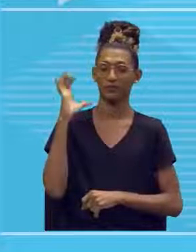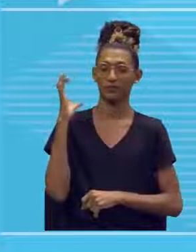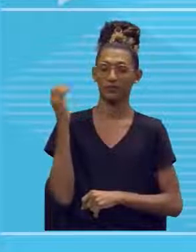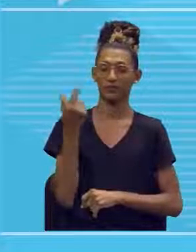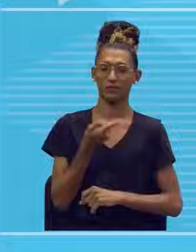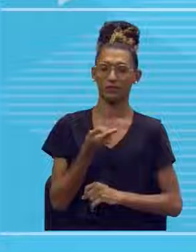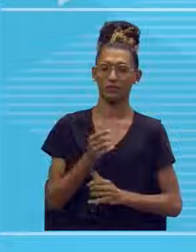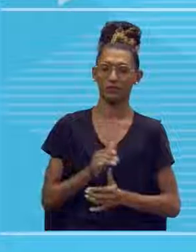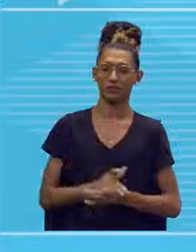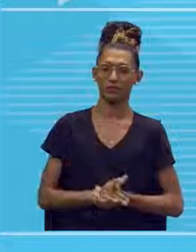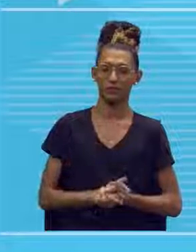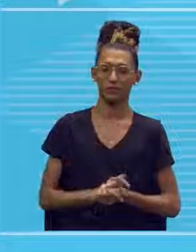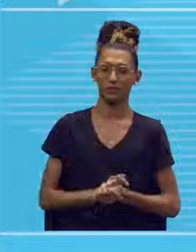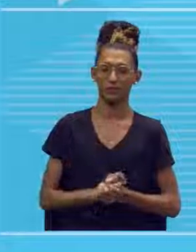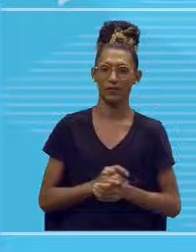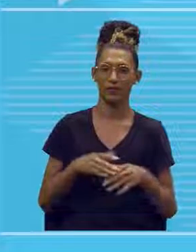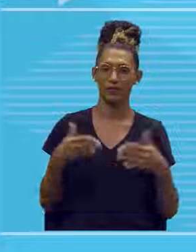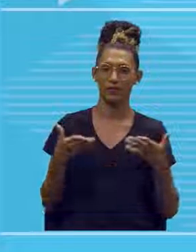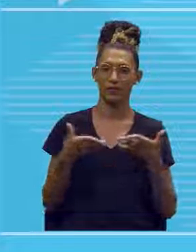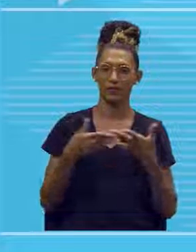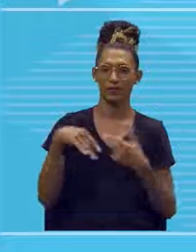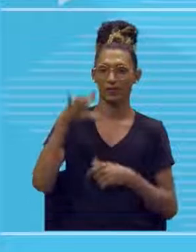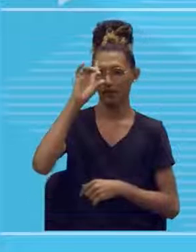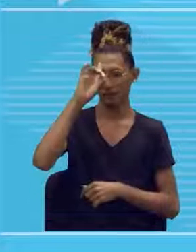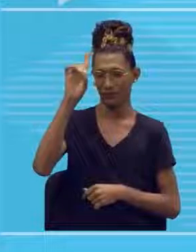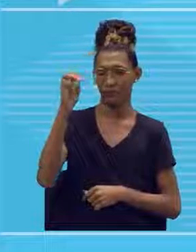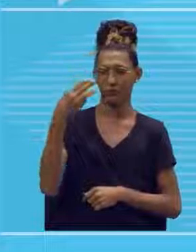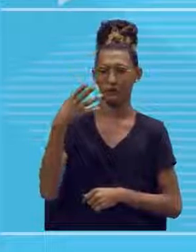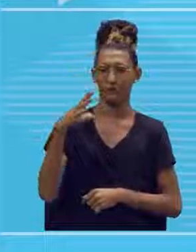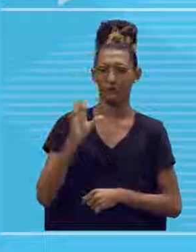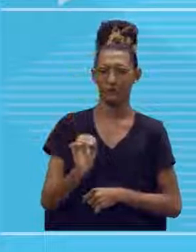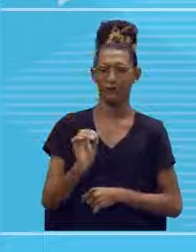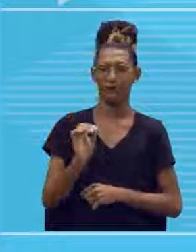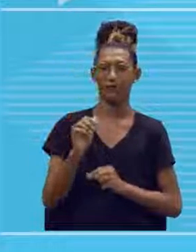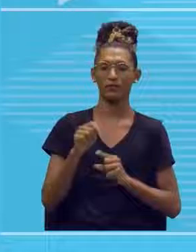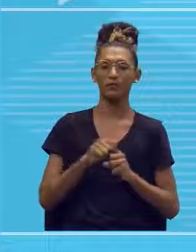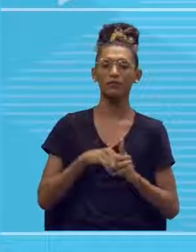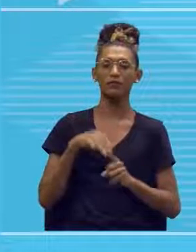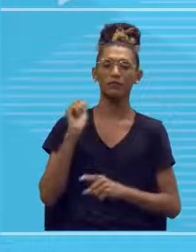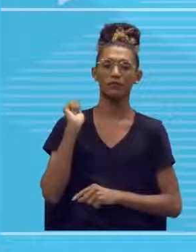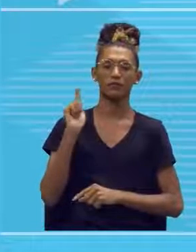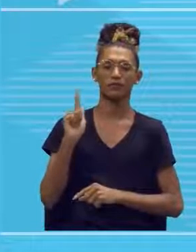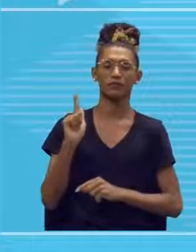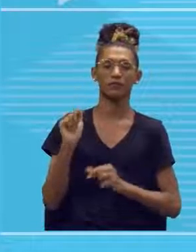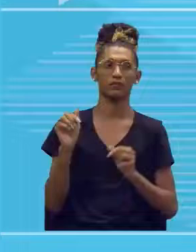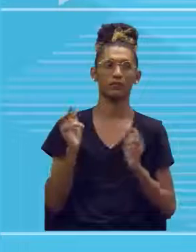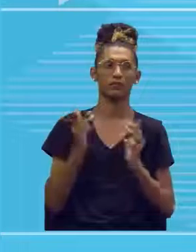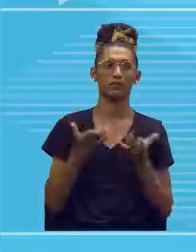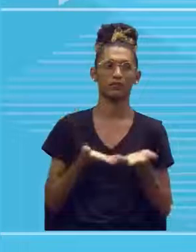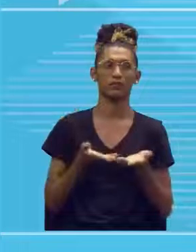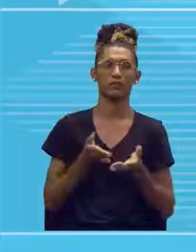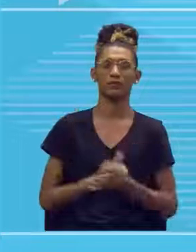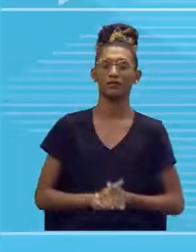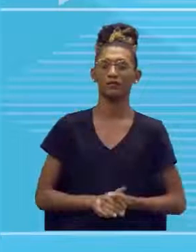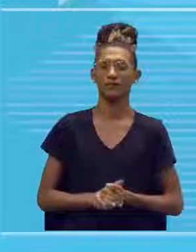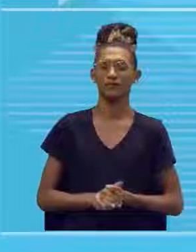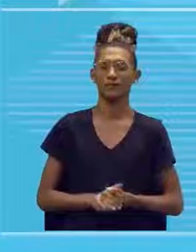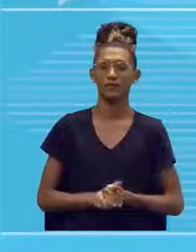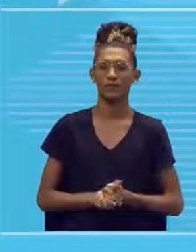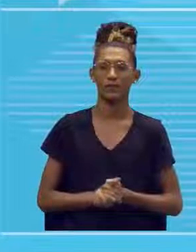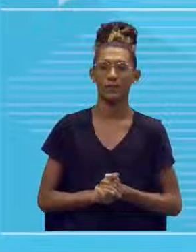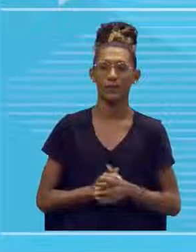Amanda tá bom hoje dia trinta de agosto fechando mês falando de coisas interessantes